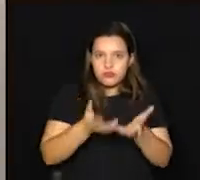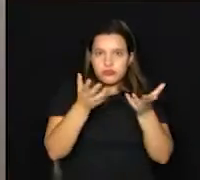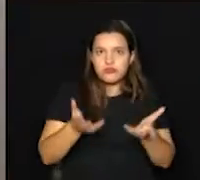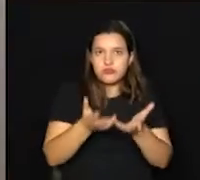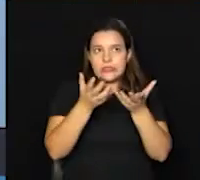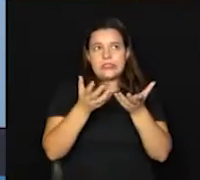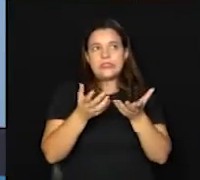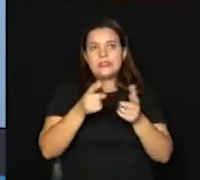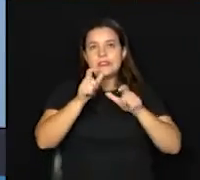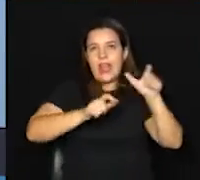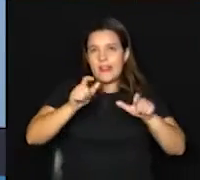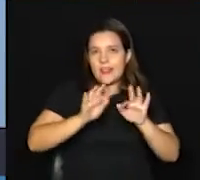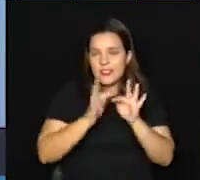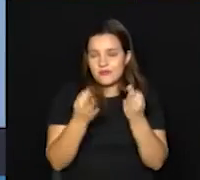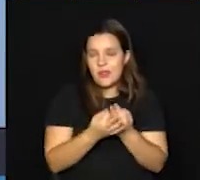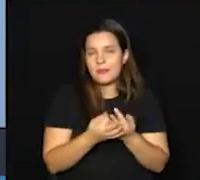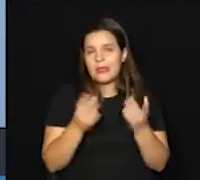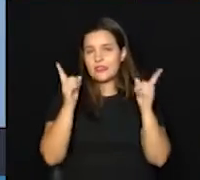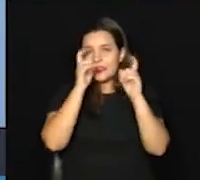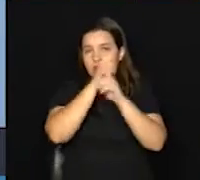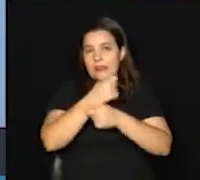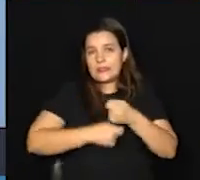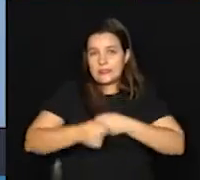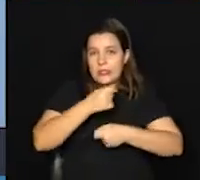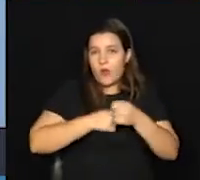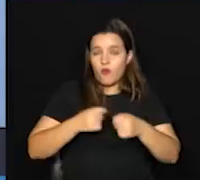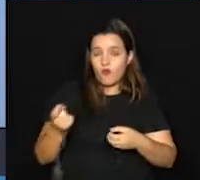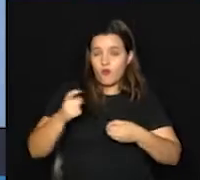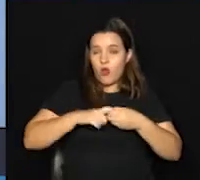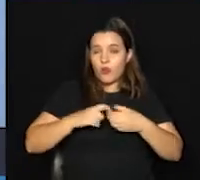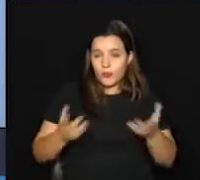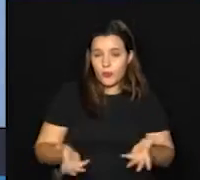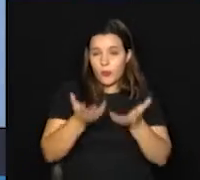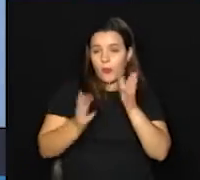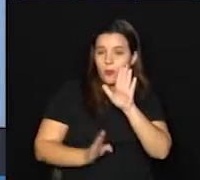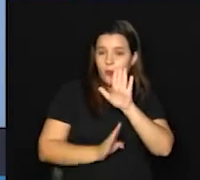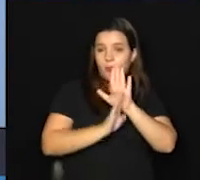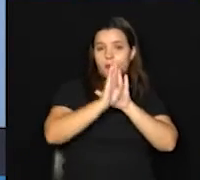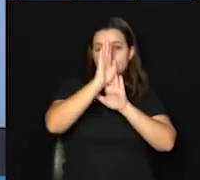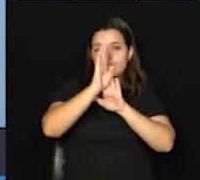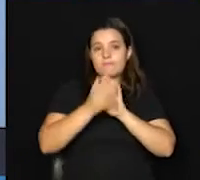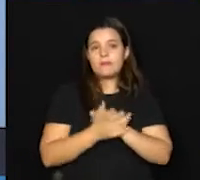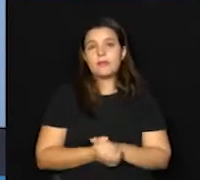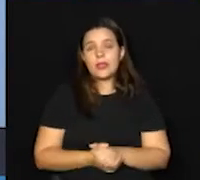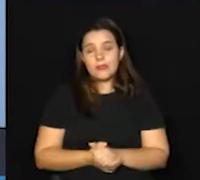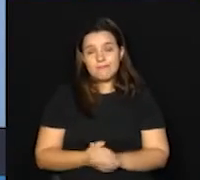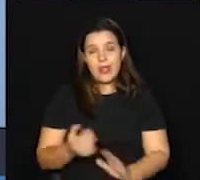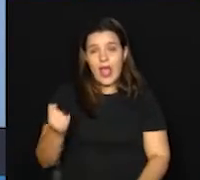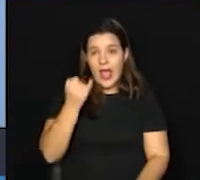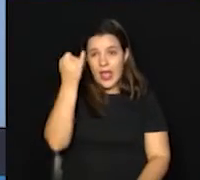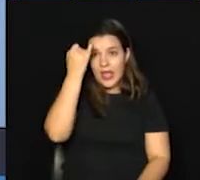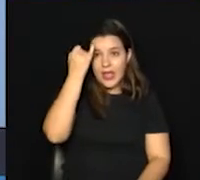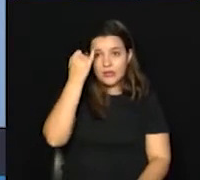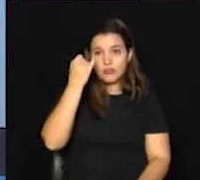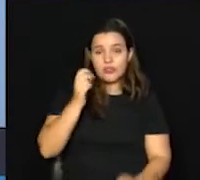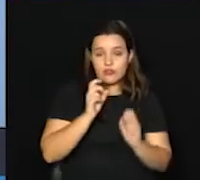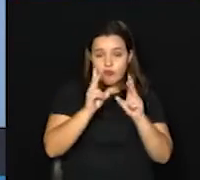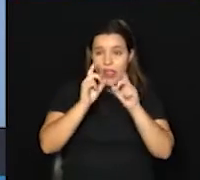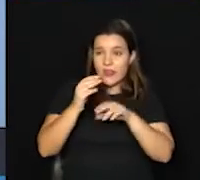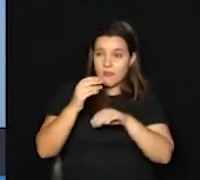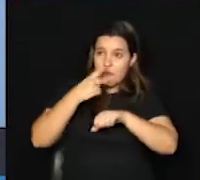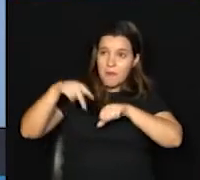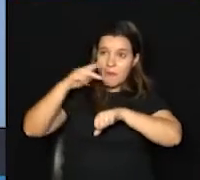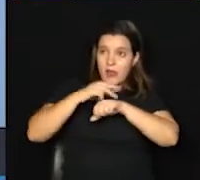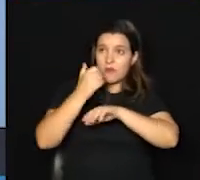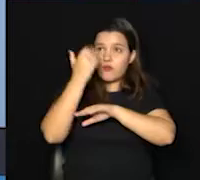famílias. O especialista fala da importância das exportações e também de políticas públicas para que